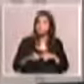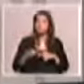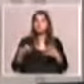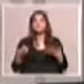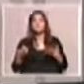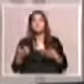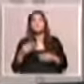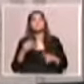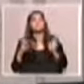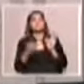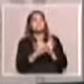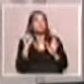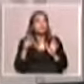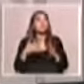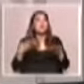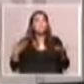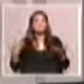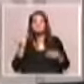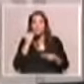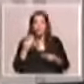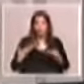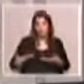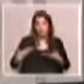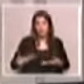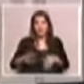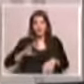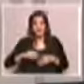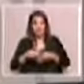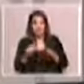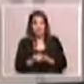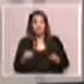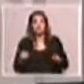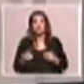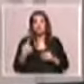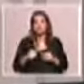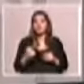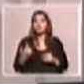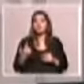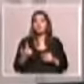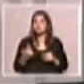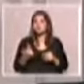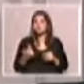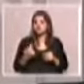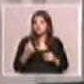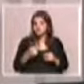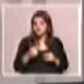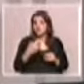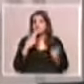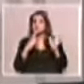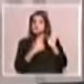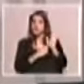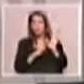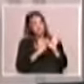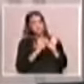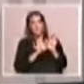termos de identificação, hoje o queijo tem uma marcação, um selo de caseína,